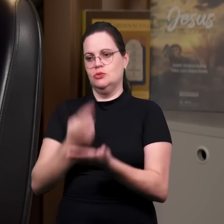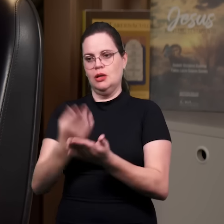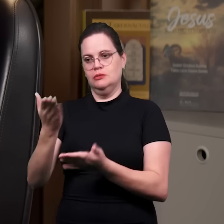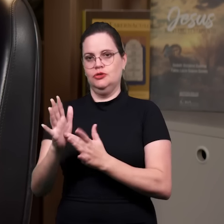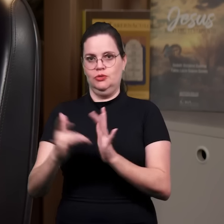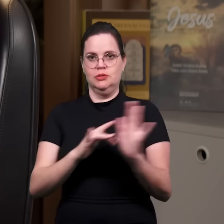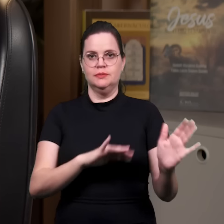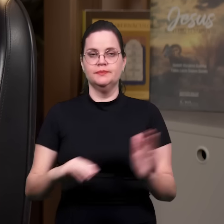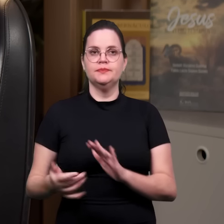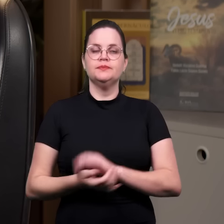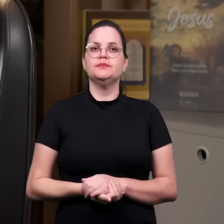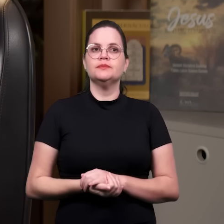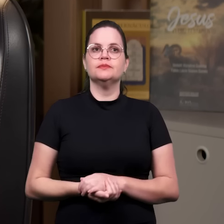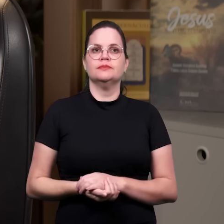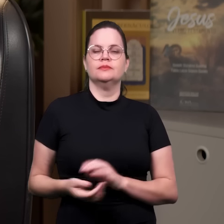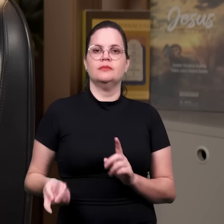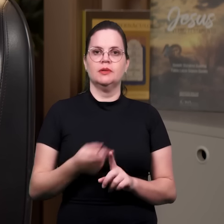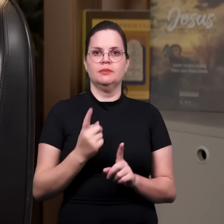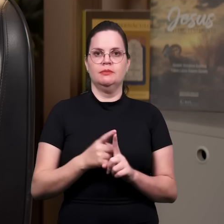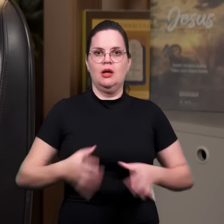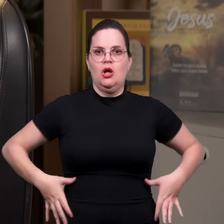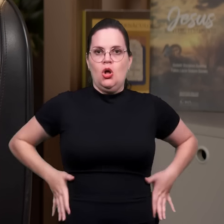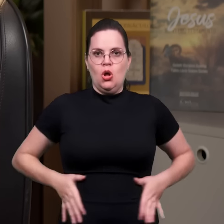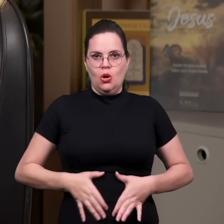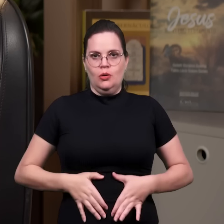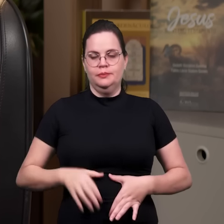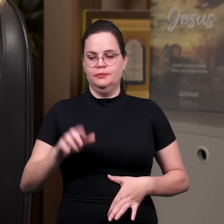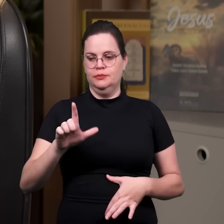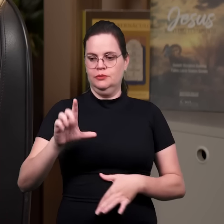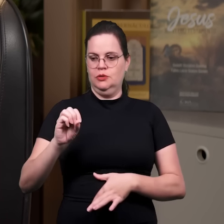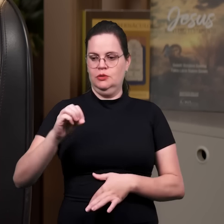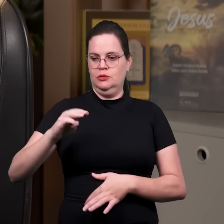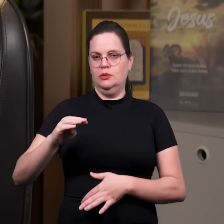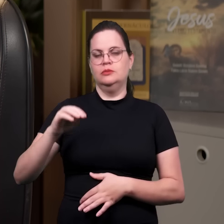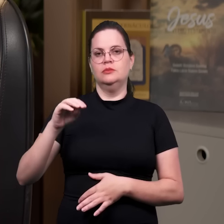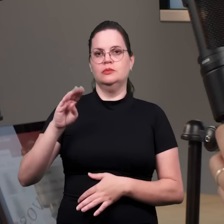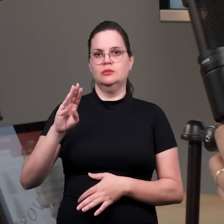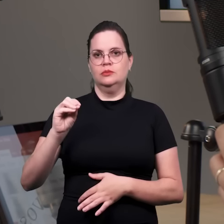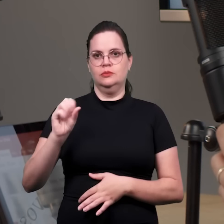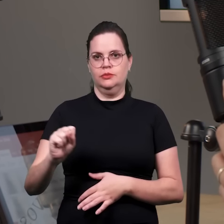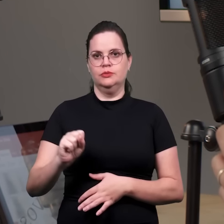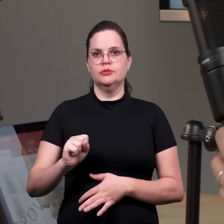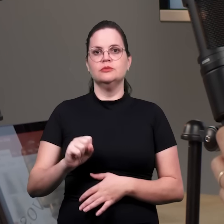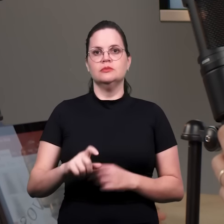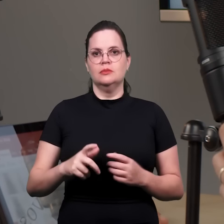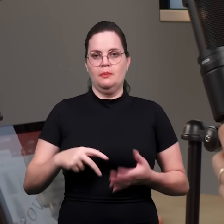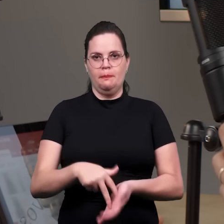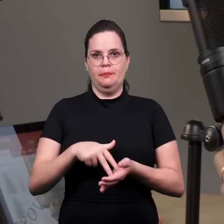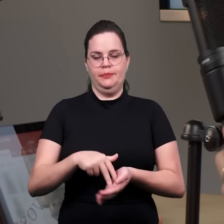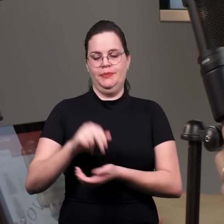aqui, né, os vossos lombos cingidos. Pastor William. Muito bem,